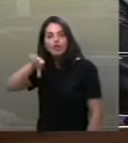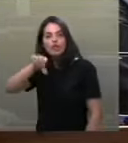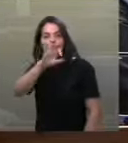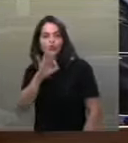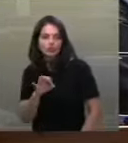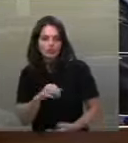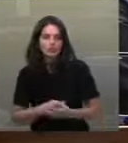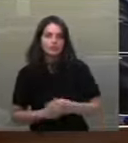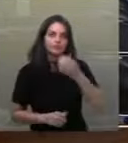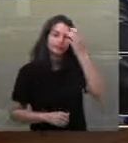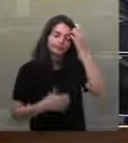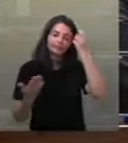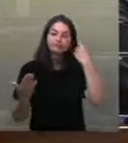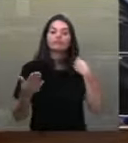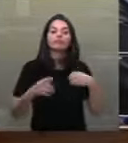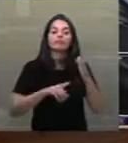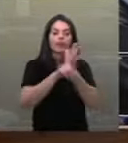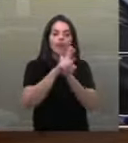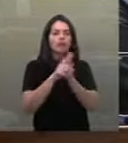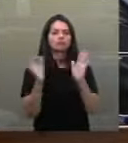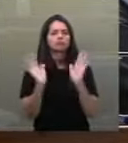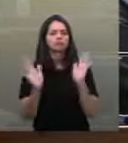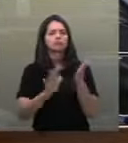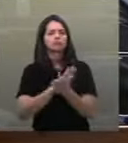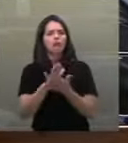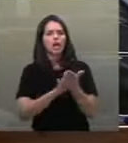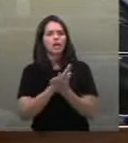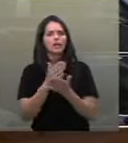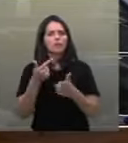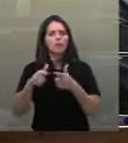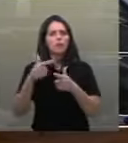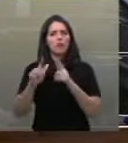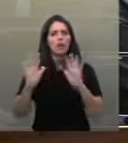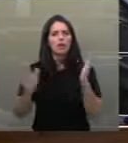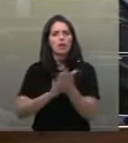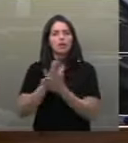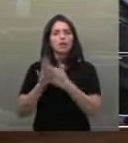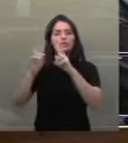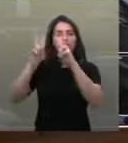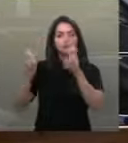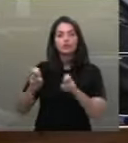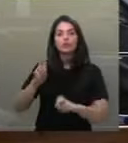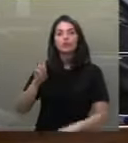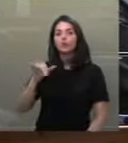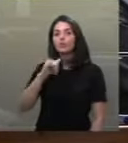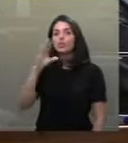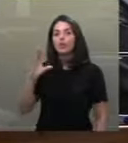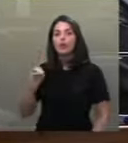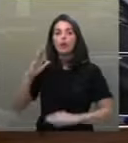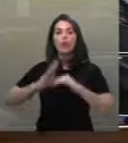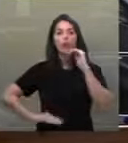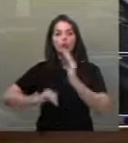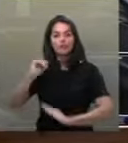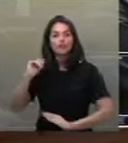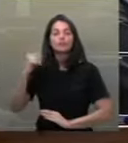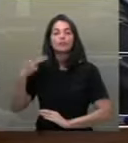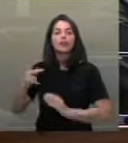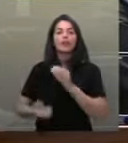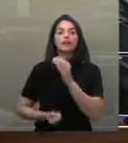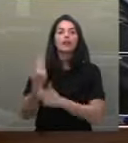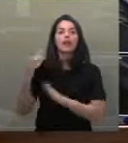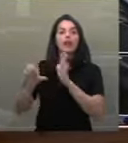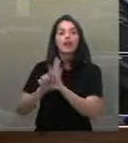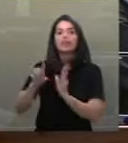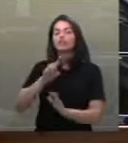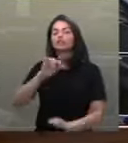da proposição, não vemos óbices do ponto de vista material quanto ao tema tratado, pois a União tem competência privativa para legislar sobre